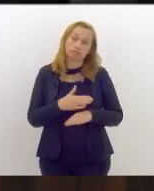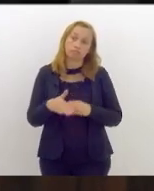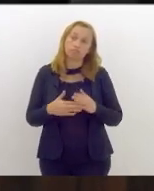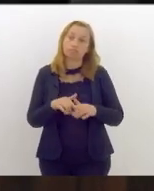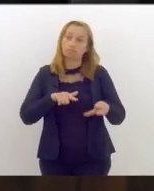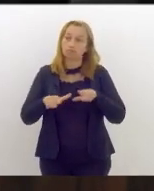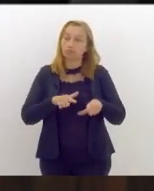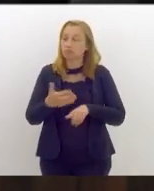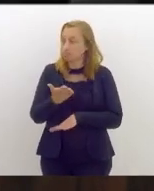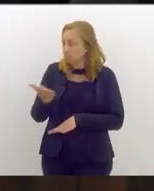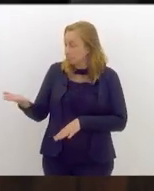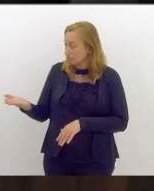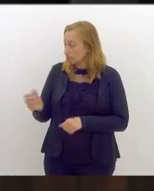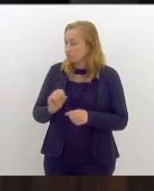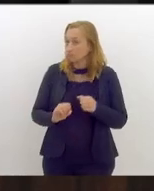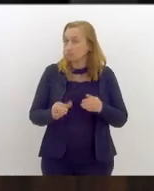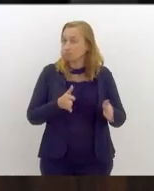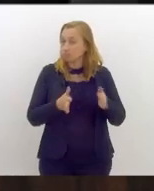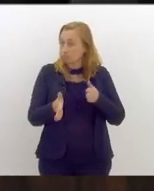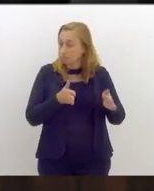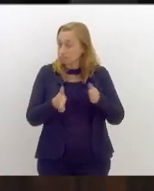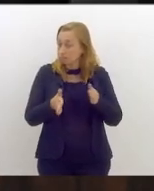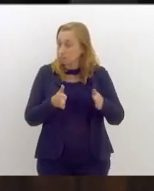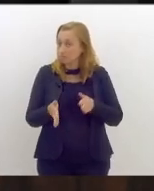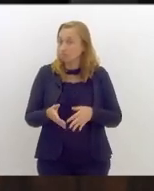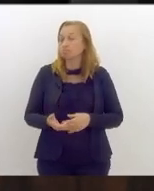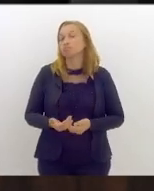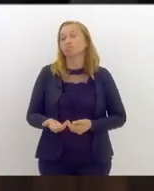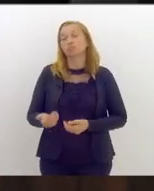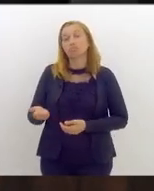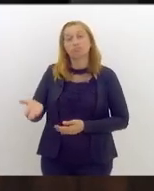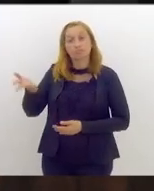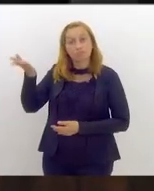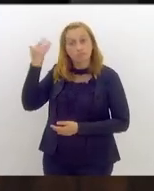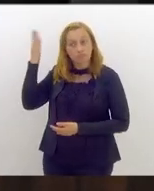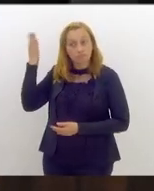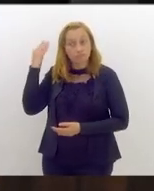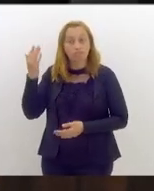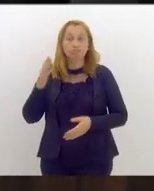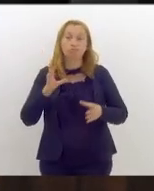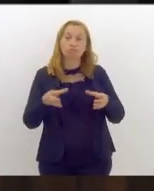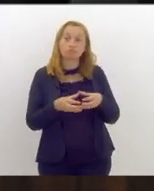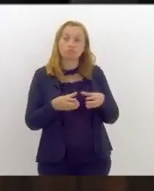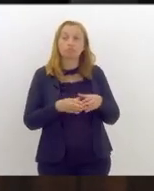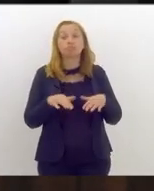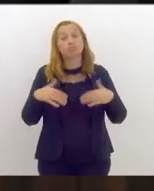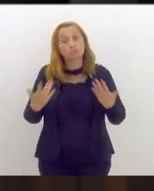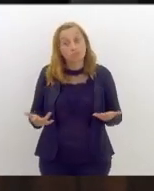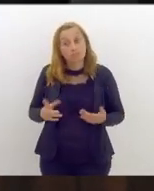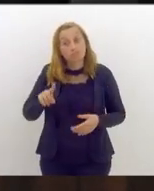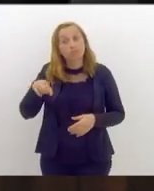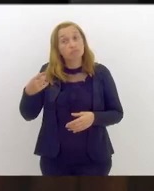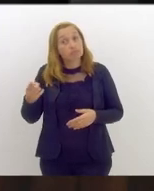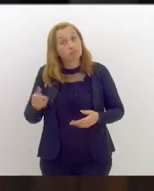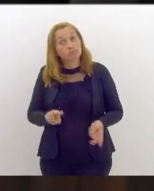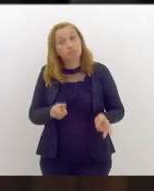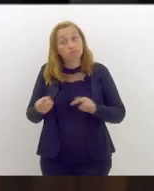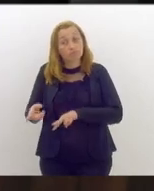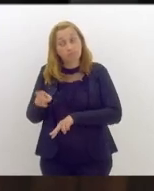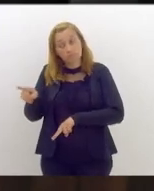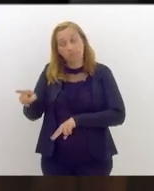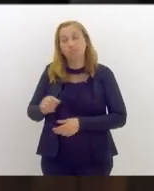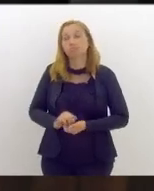que vossas excelentes fizeram Esse período lá na comissão então e depois o destino é o que vocês vão